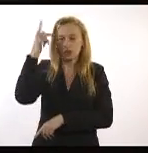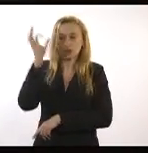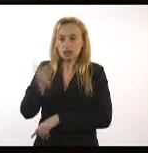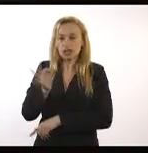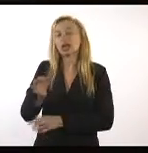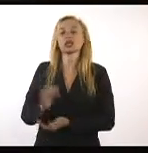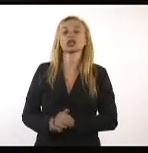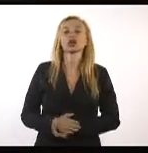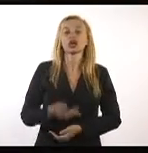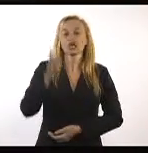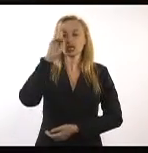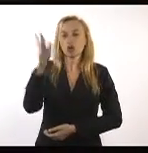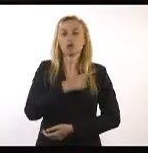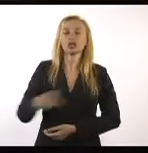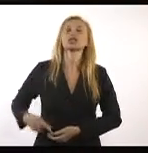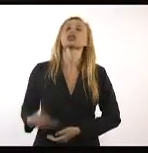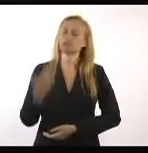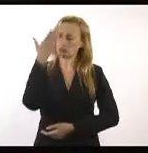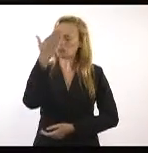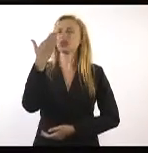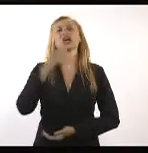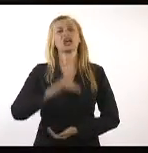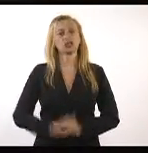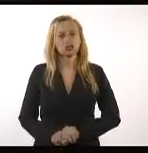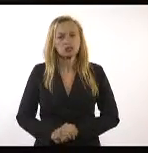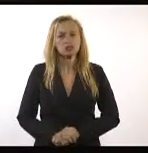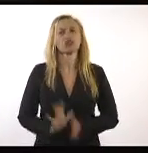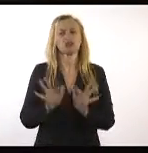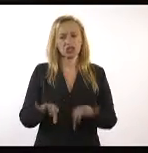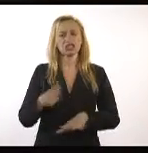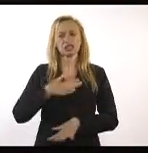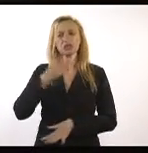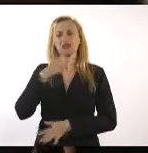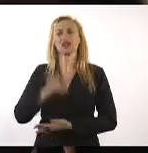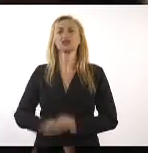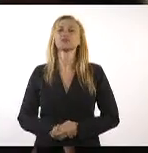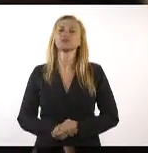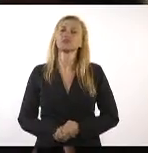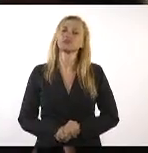bandeira senhor presidente muito obrigado e aqui eu encerro de minhas palavras